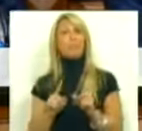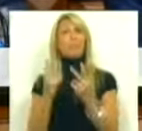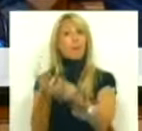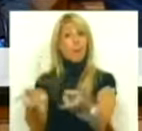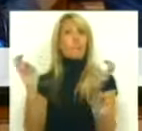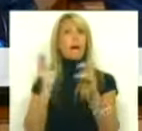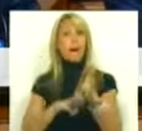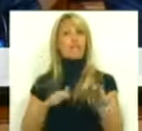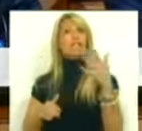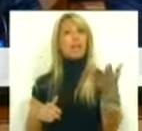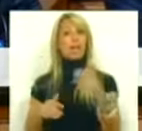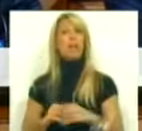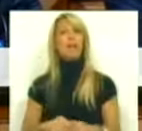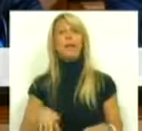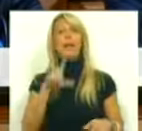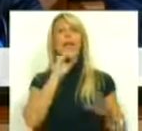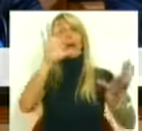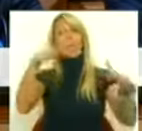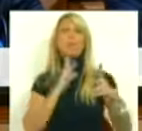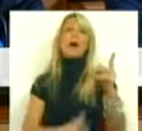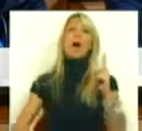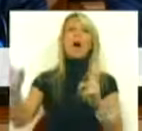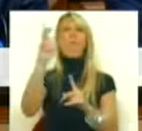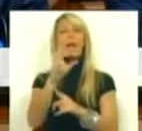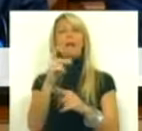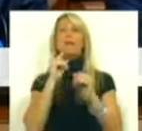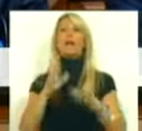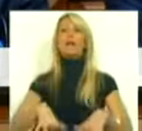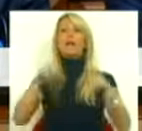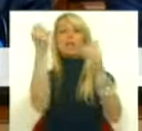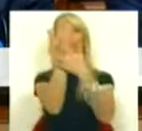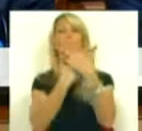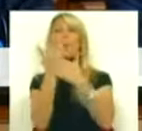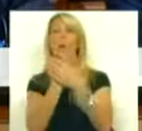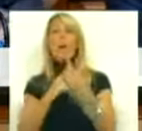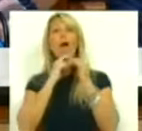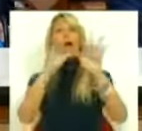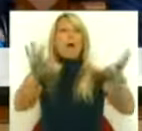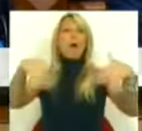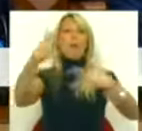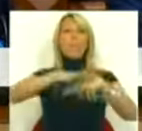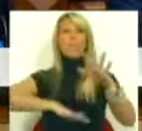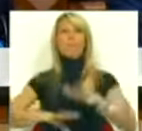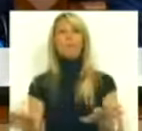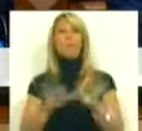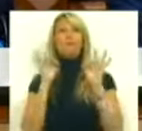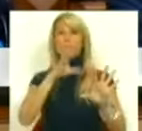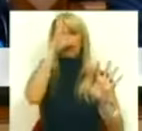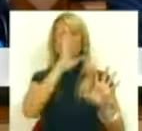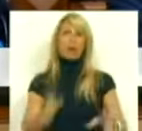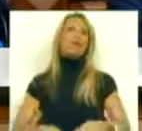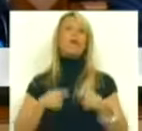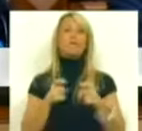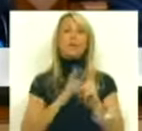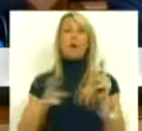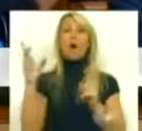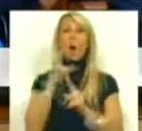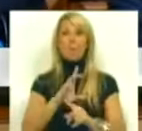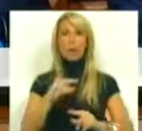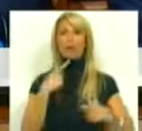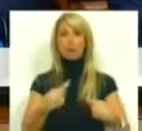possível aumentar, digamos, o crescimento económico, é possível fazê-lo através do chamado Estado investidor, aumentando a despesa